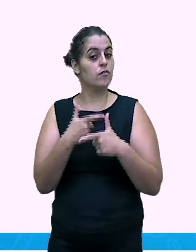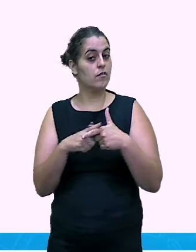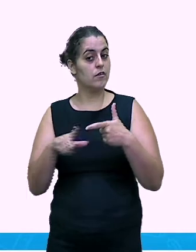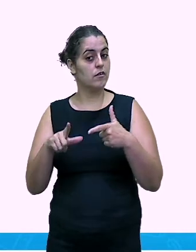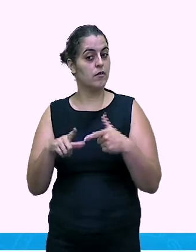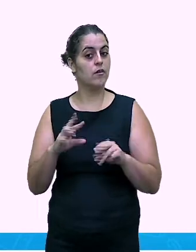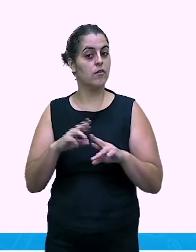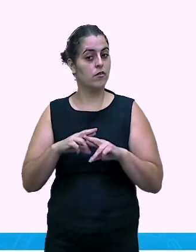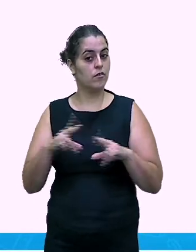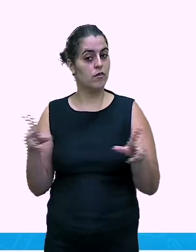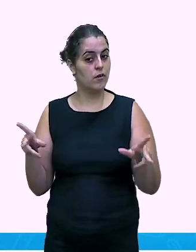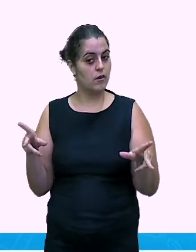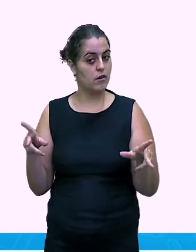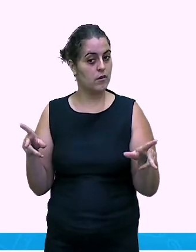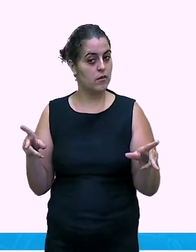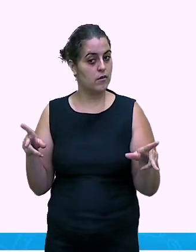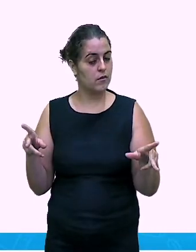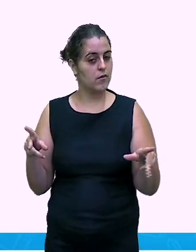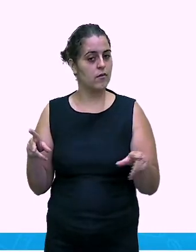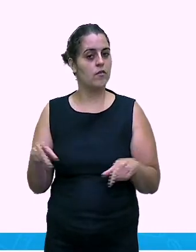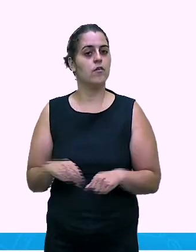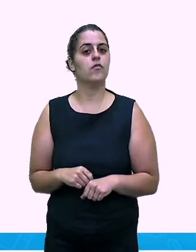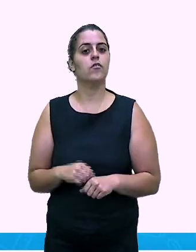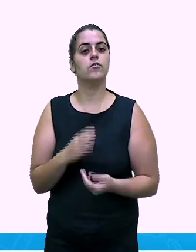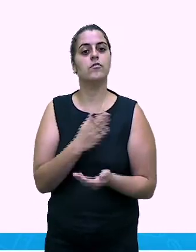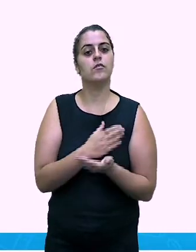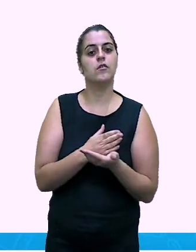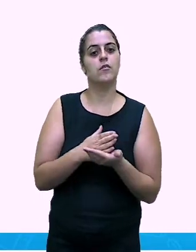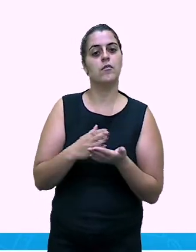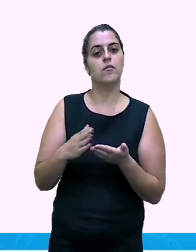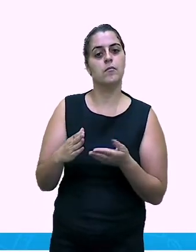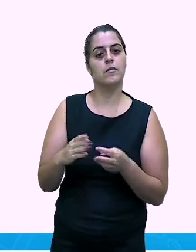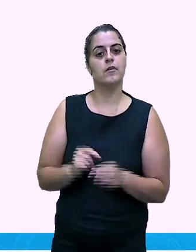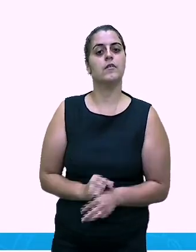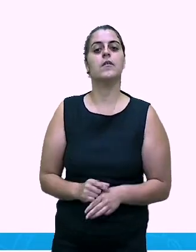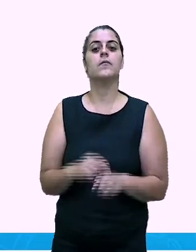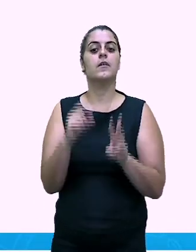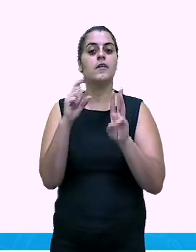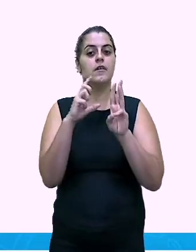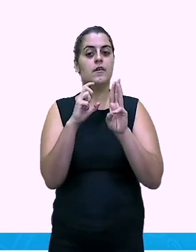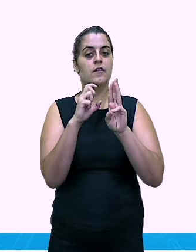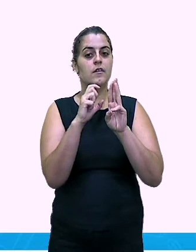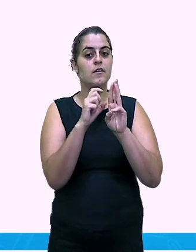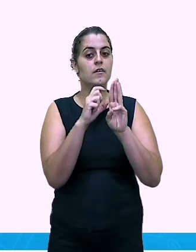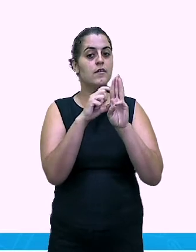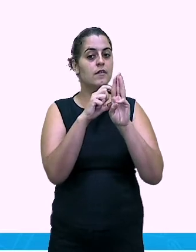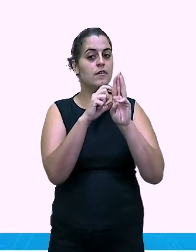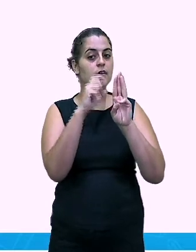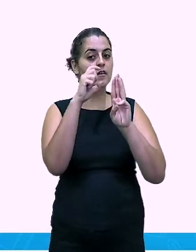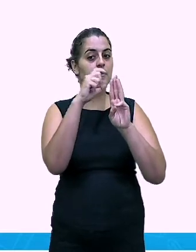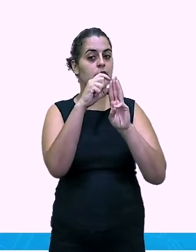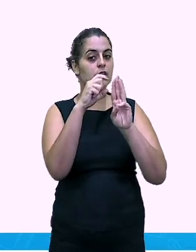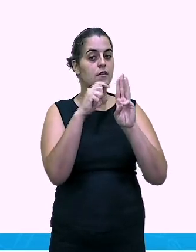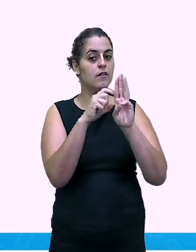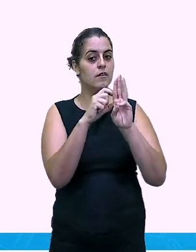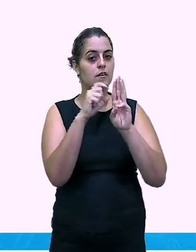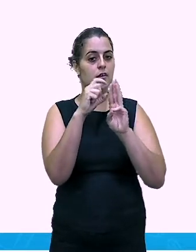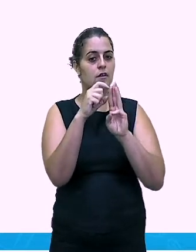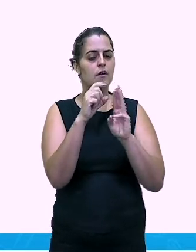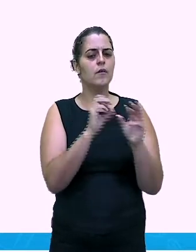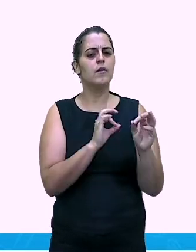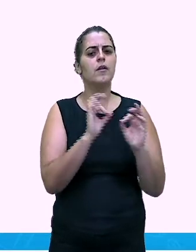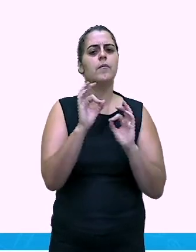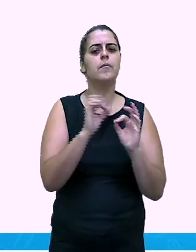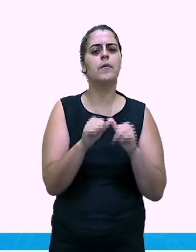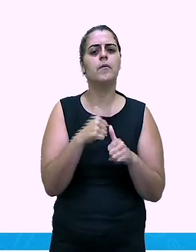Na divisão, a gente já faz o inverso. Nós devemos fazer a divisão sempre lá pela primeira